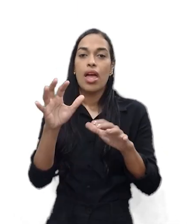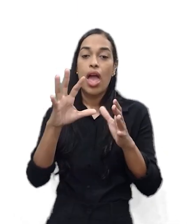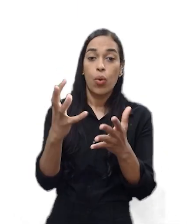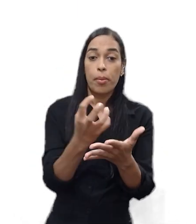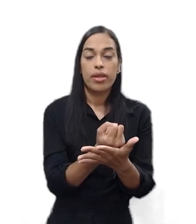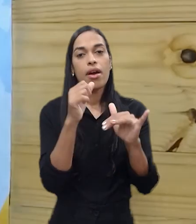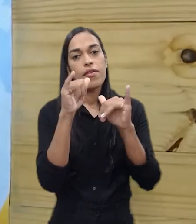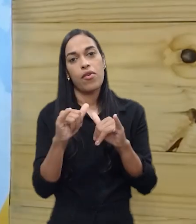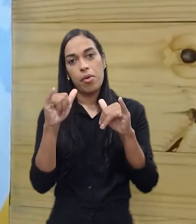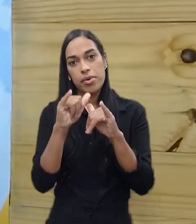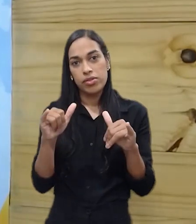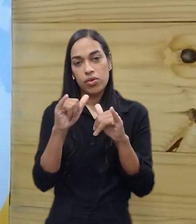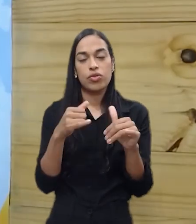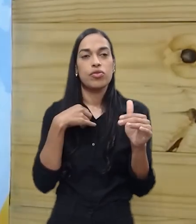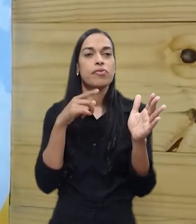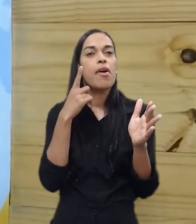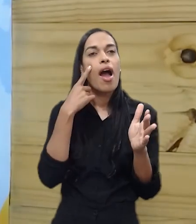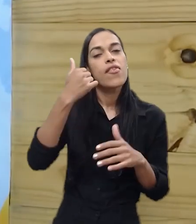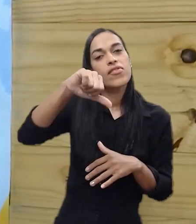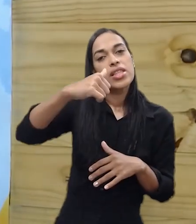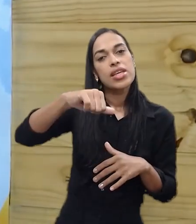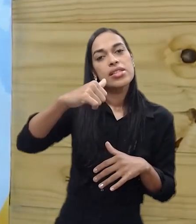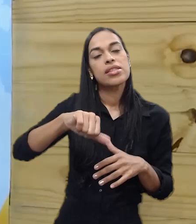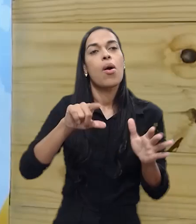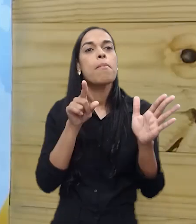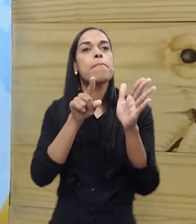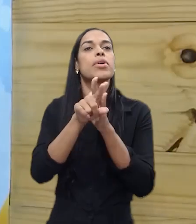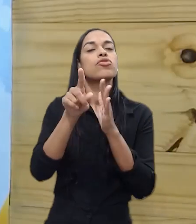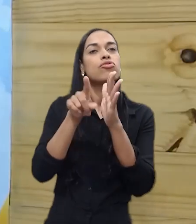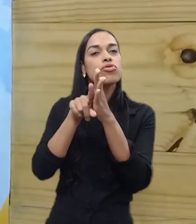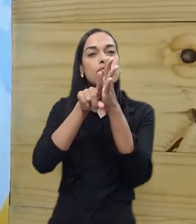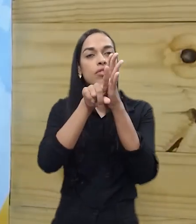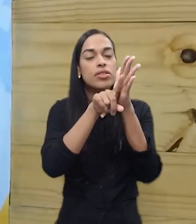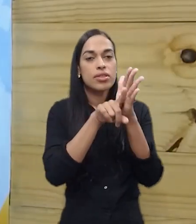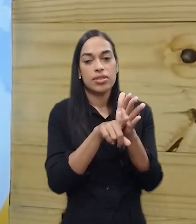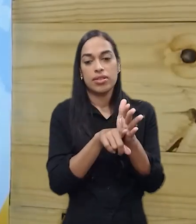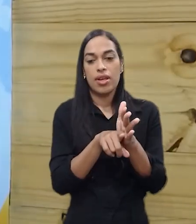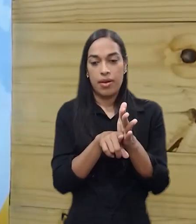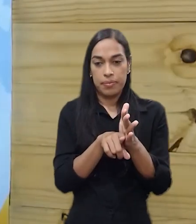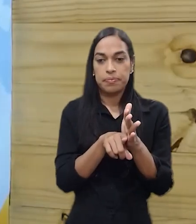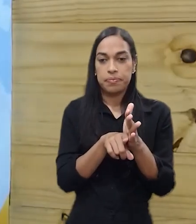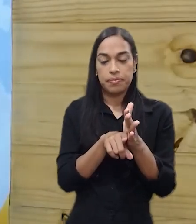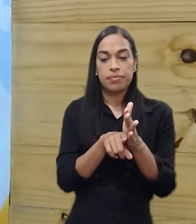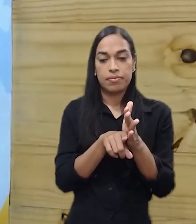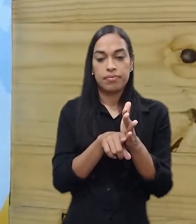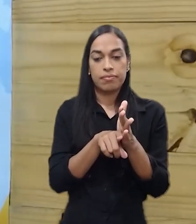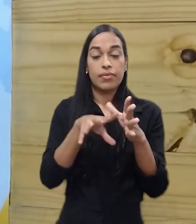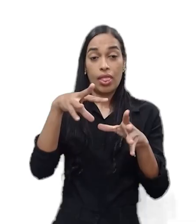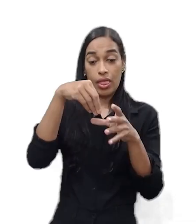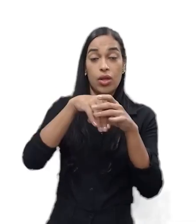de dados, ou seja, fazer a consulta, desses dados que constam no banco de